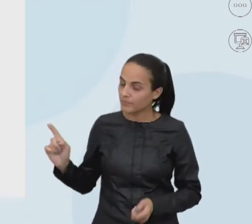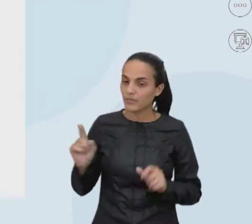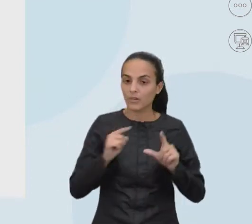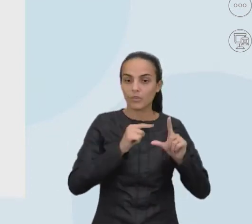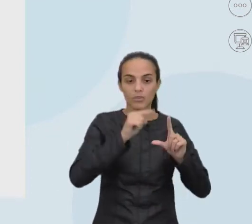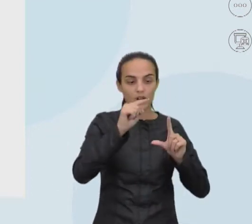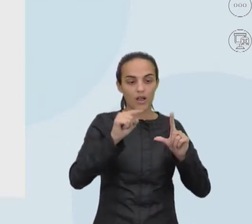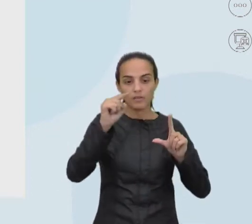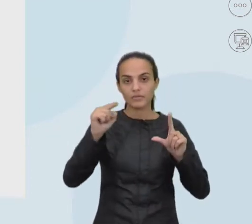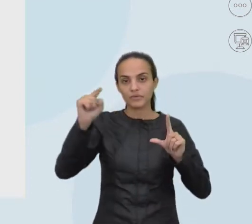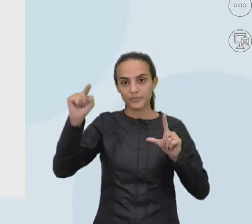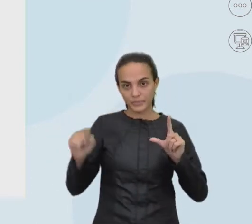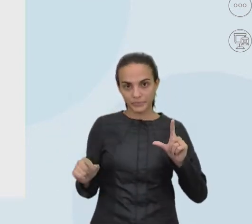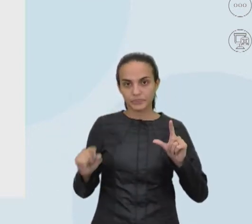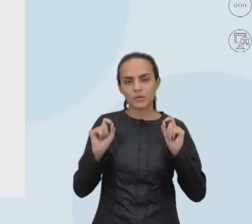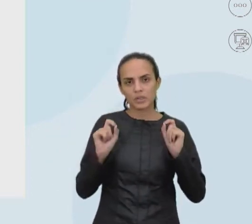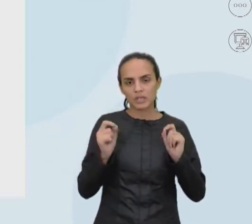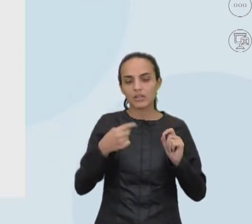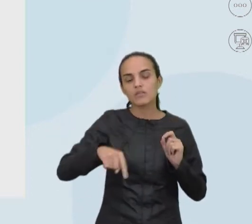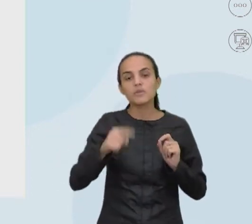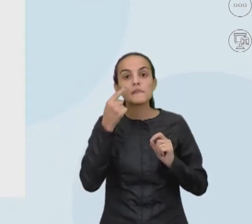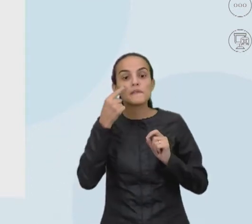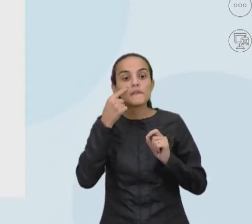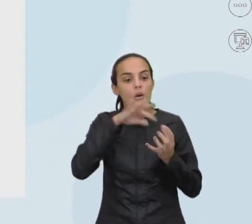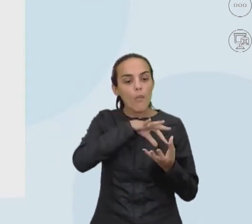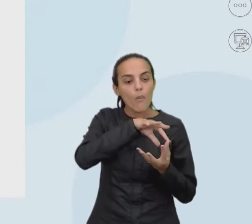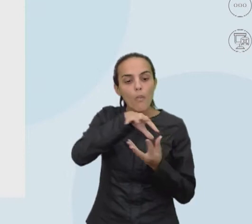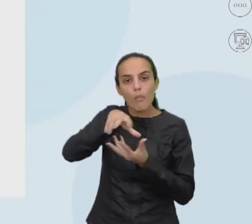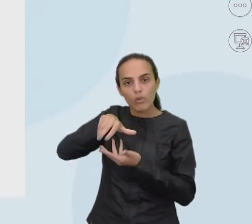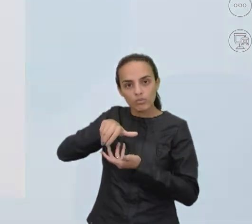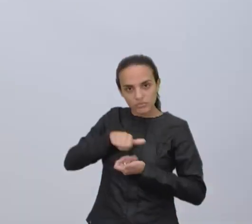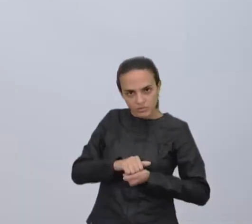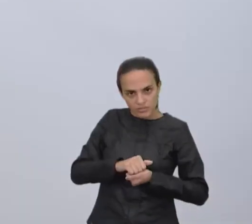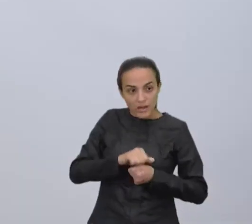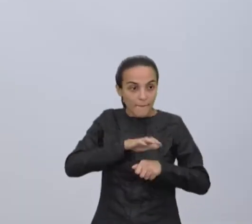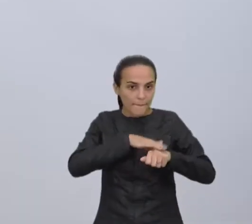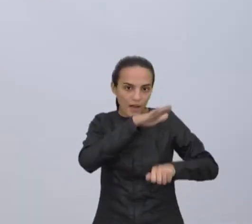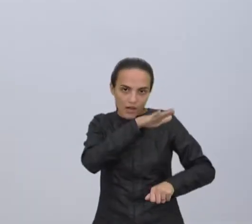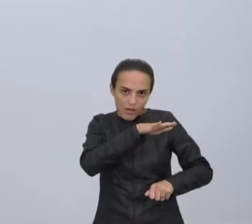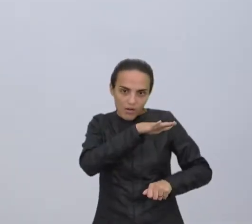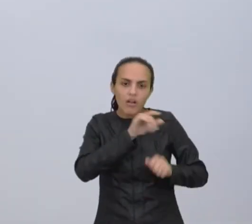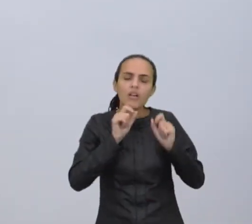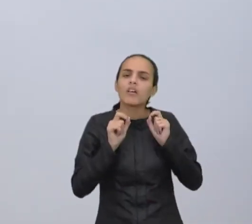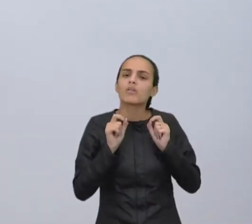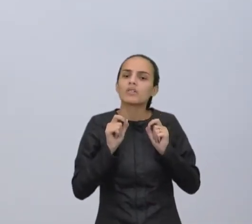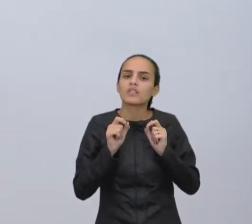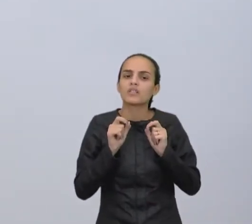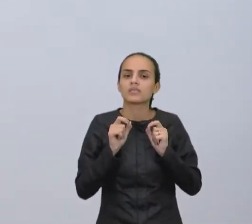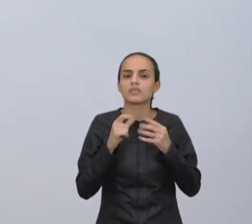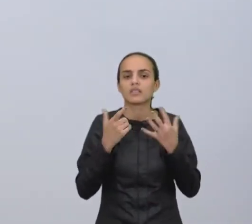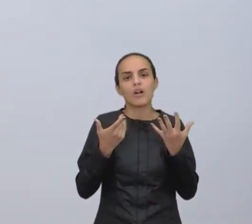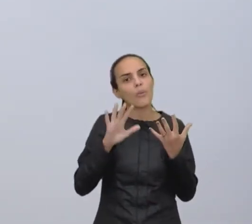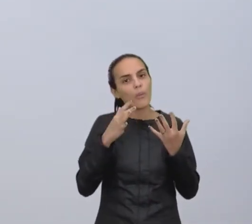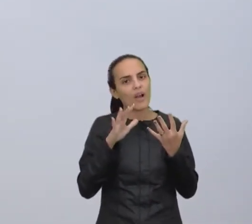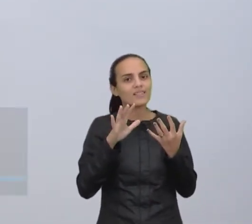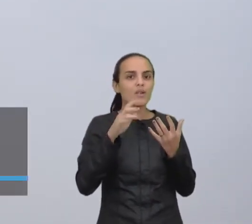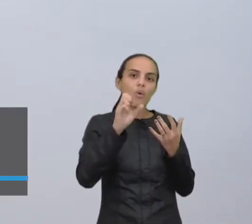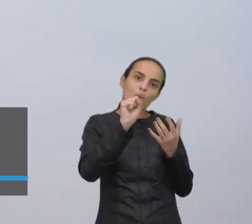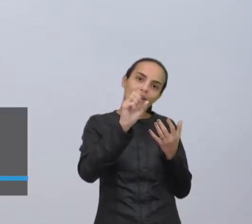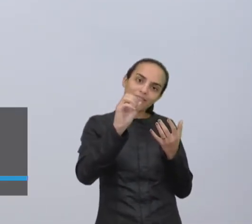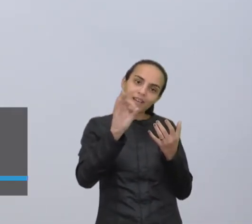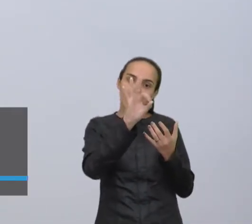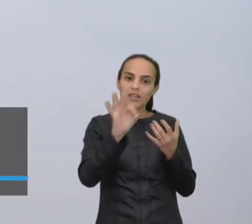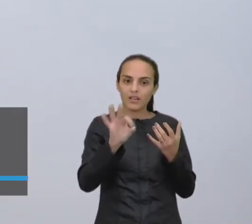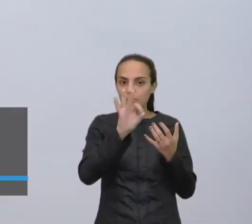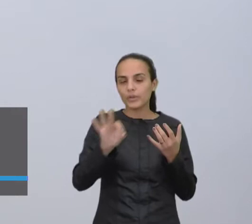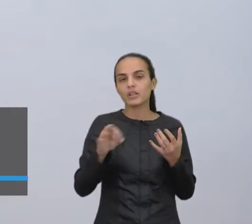gráfico que a gente, assim, quando a gente olha para o mundo, a maior parte ainda é de quase 80%, né? Isso é um dado